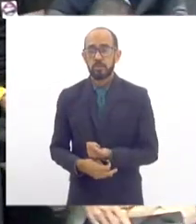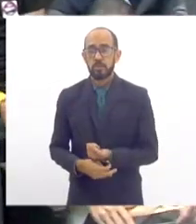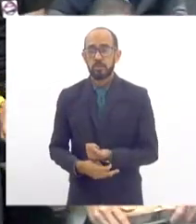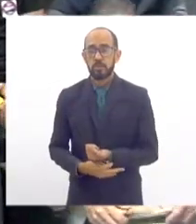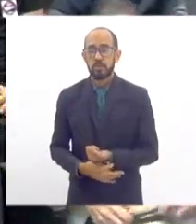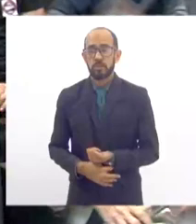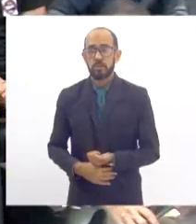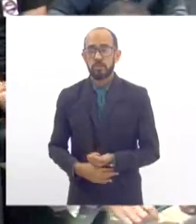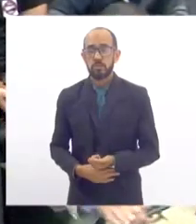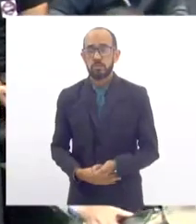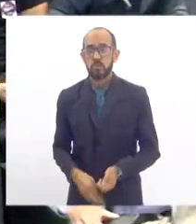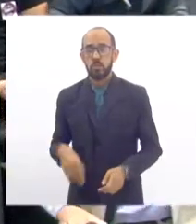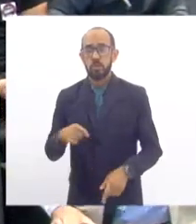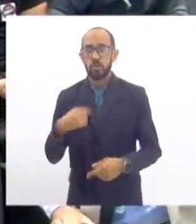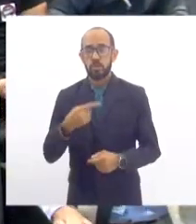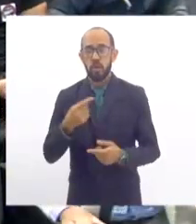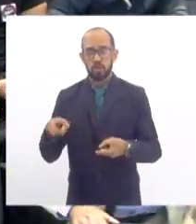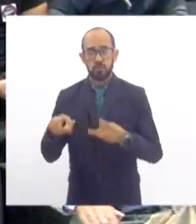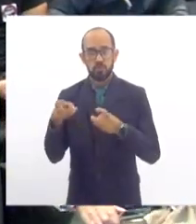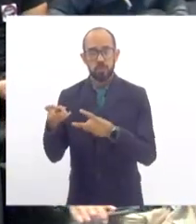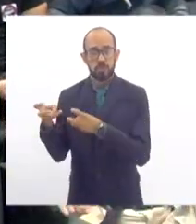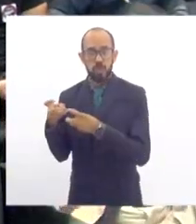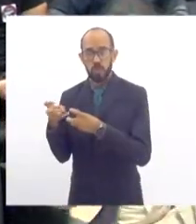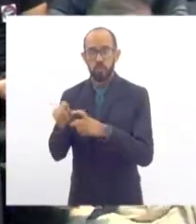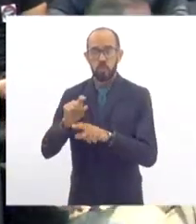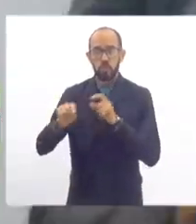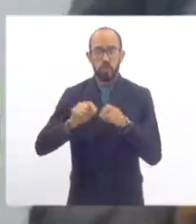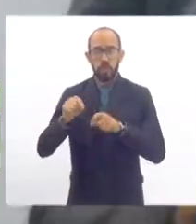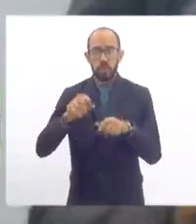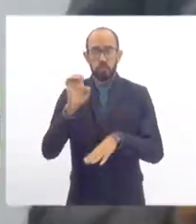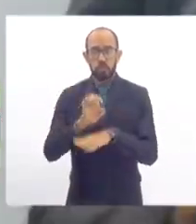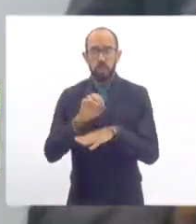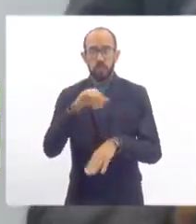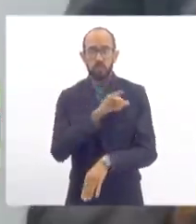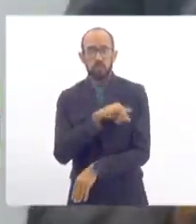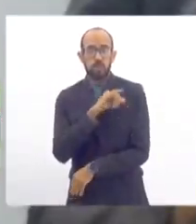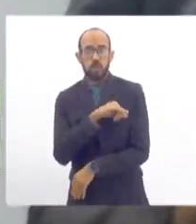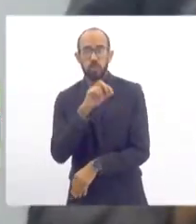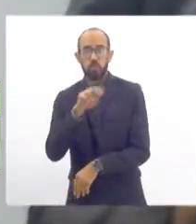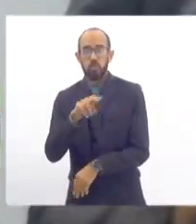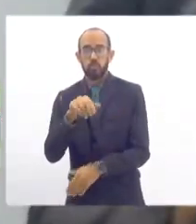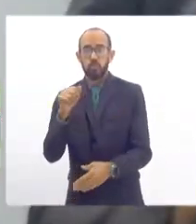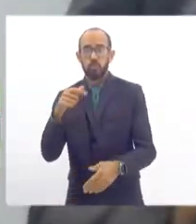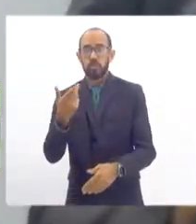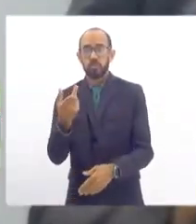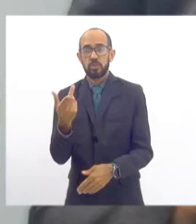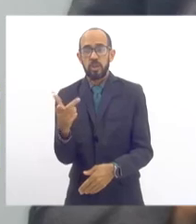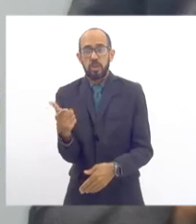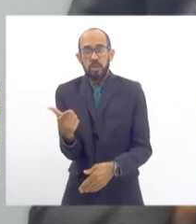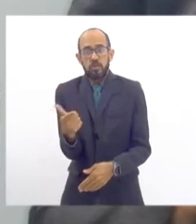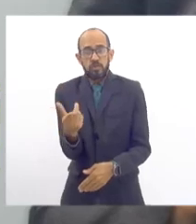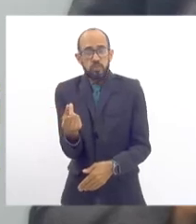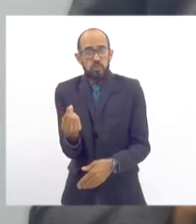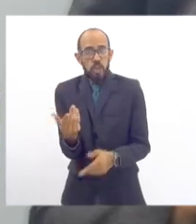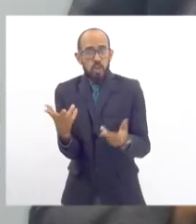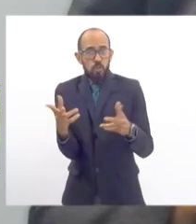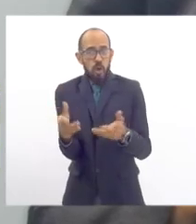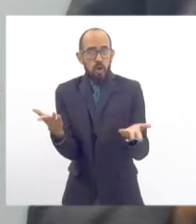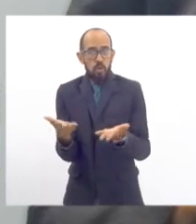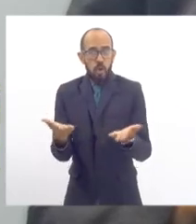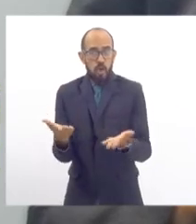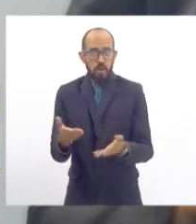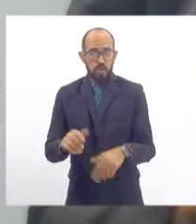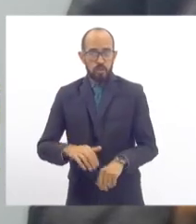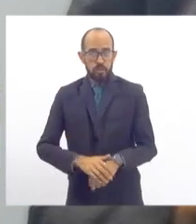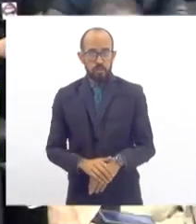o que a gente tem mais ouvido é que o Estado do Rio de Janeiro nunca teve tanto dinheiro nas suas mãos como está tendo agora.